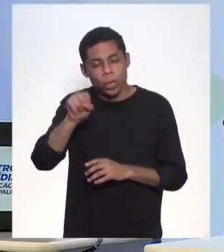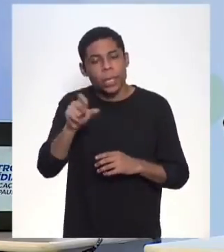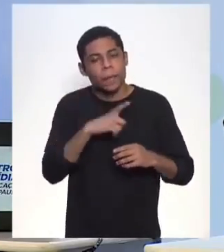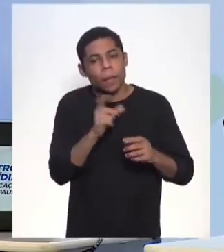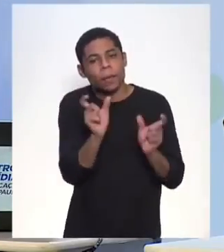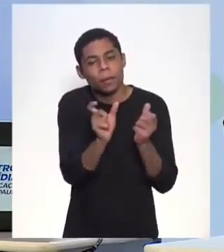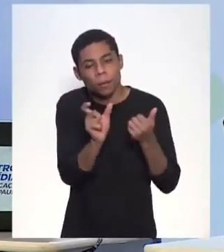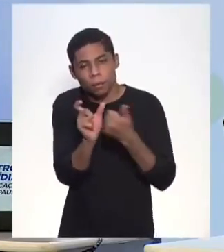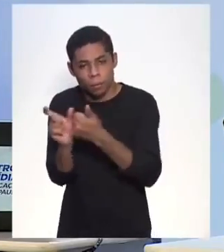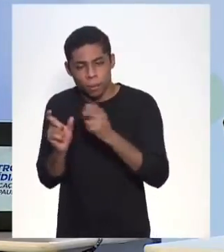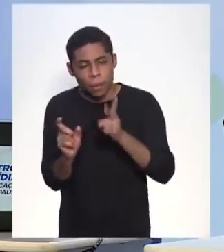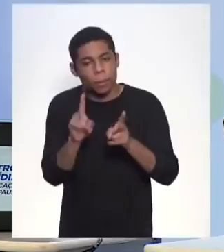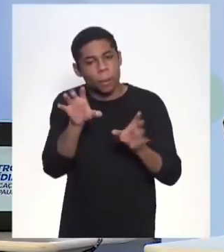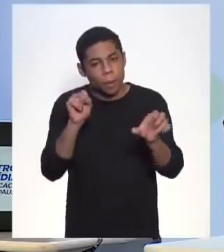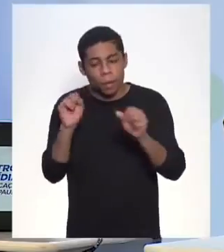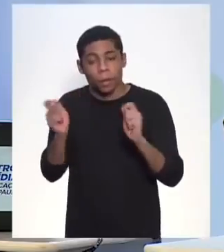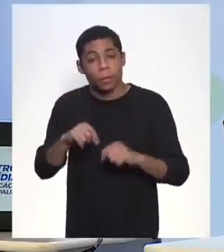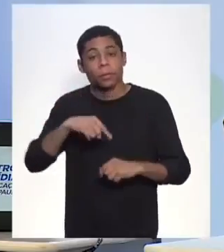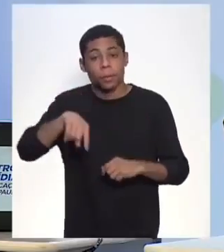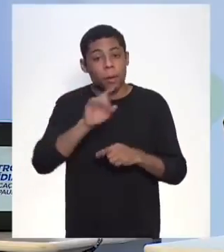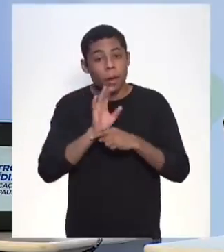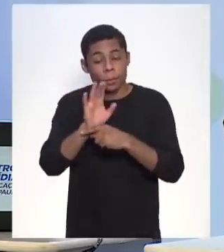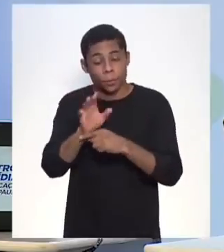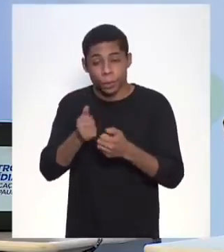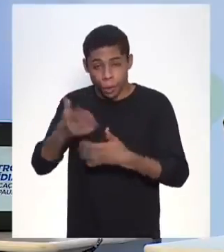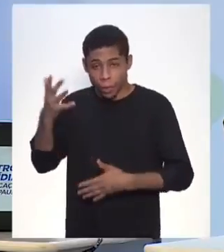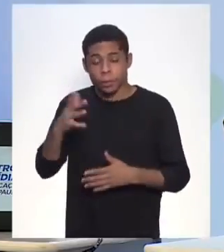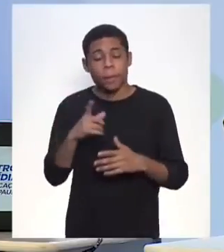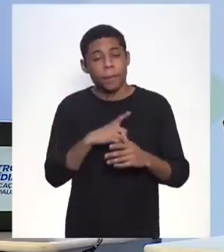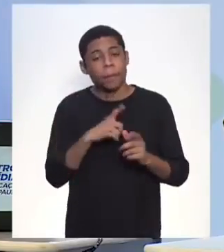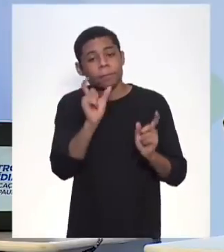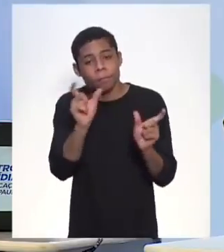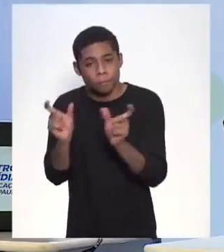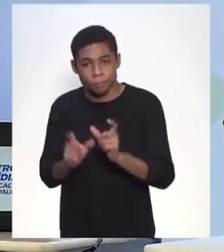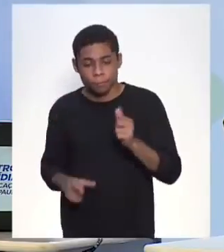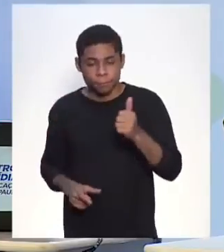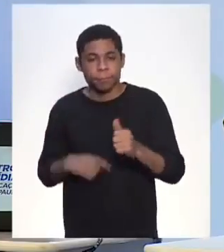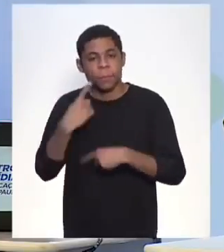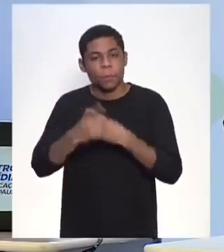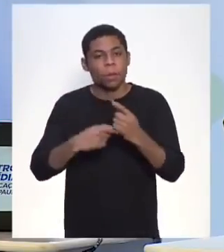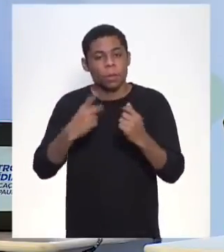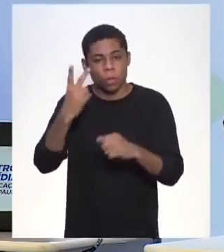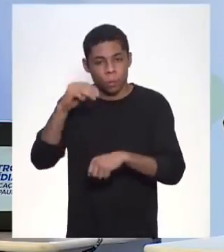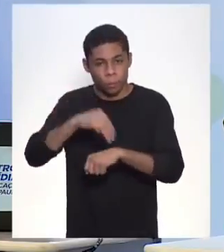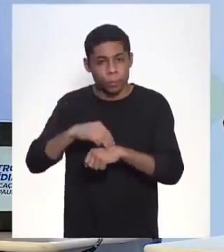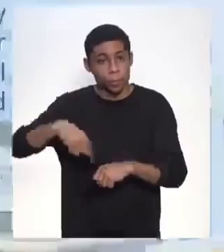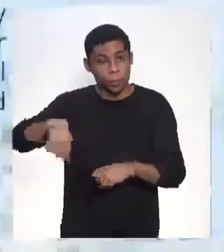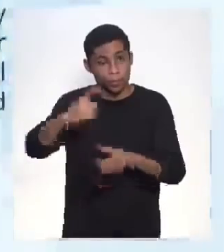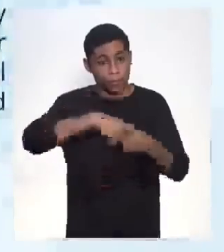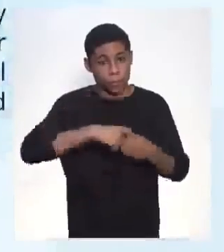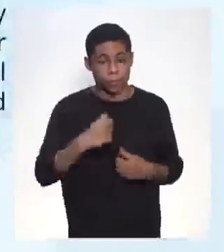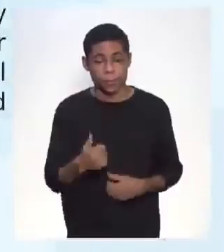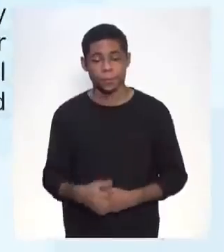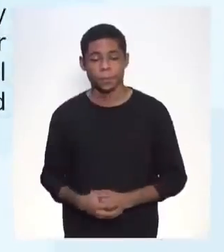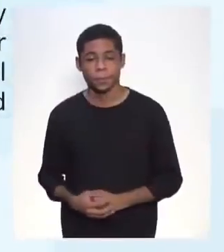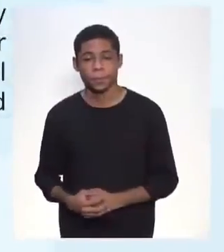não. Eu quero que vocês leiam e mandem no chat só as conjunções, ok? Daqui 2 minutinhos a gente volta. Vamos lá.